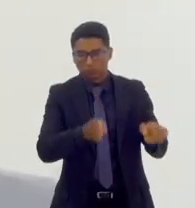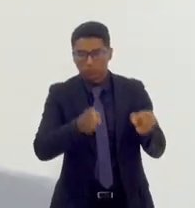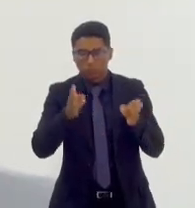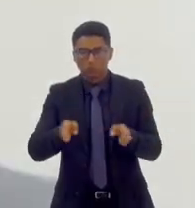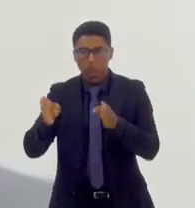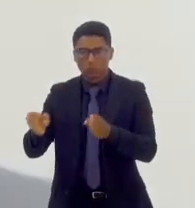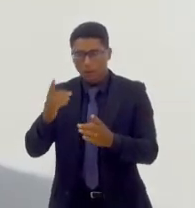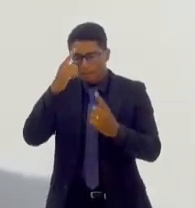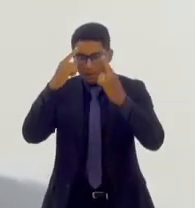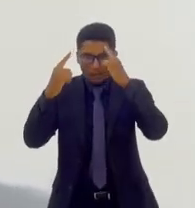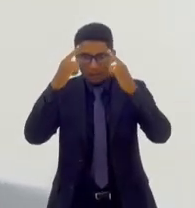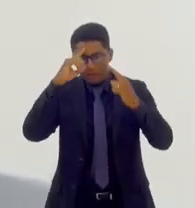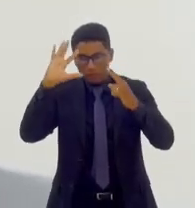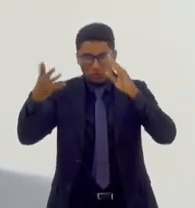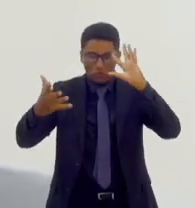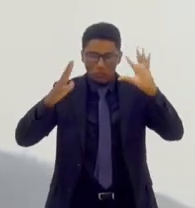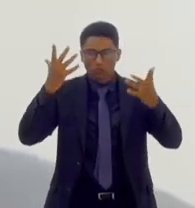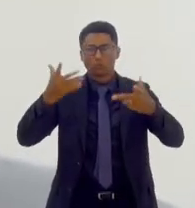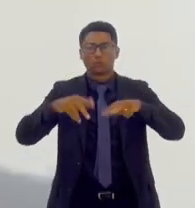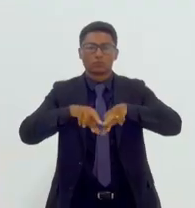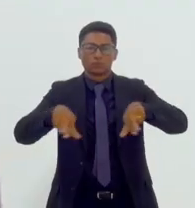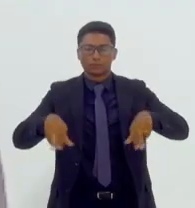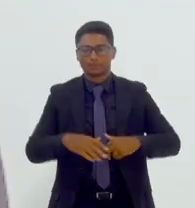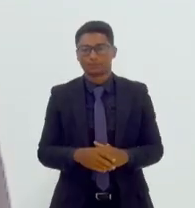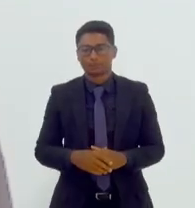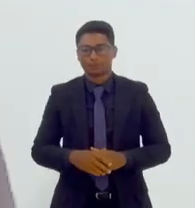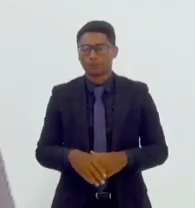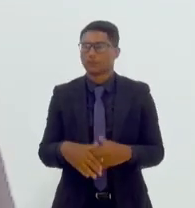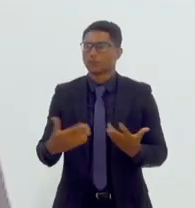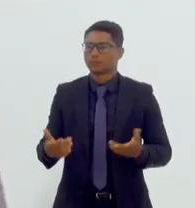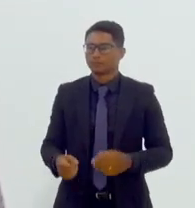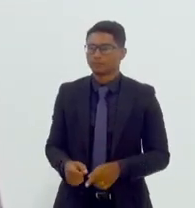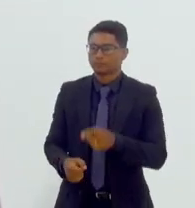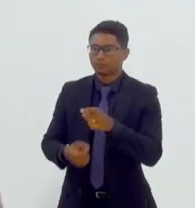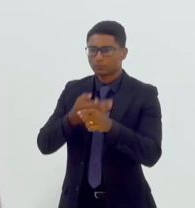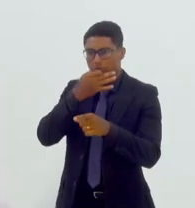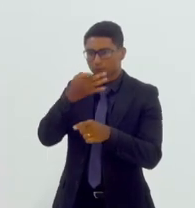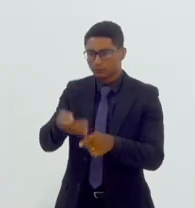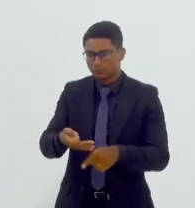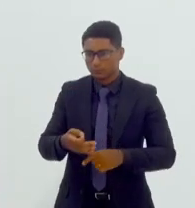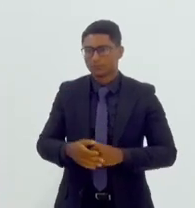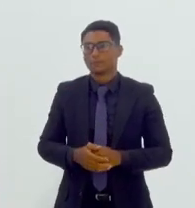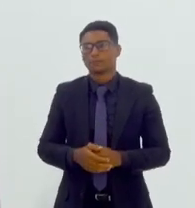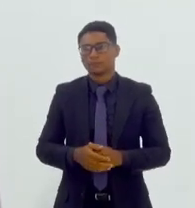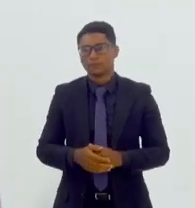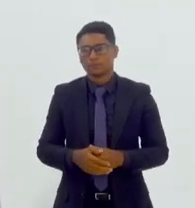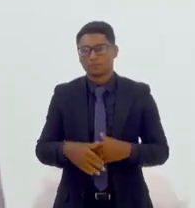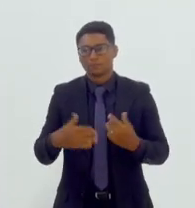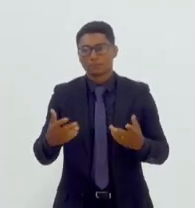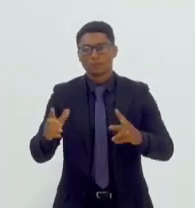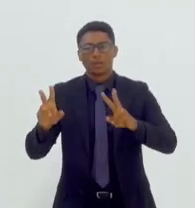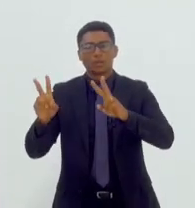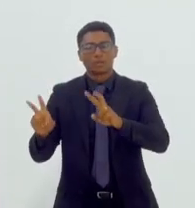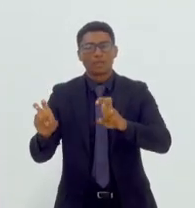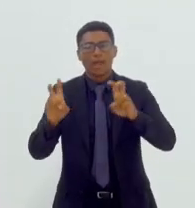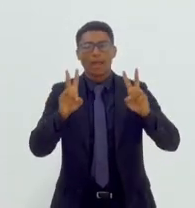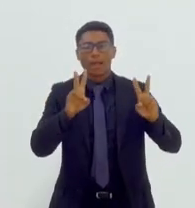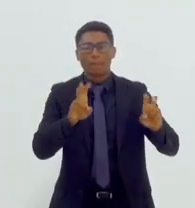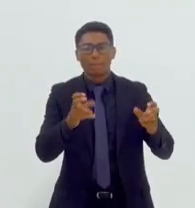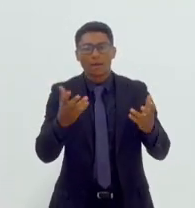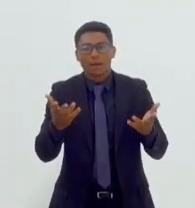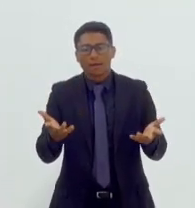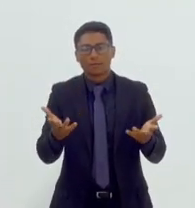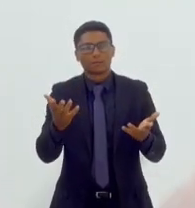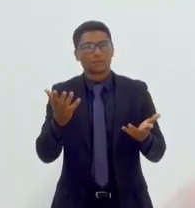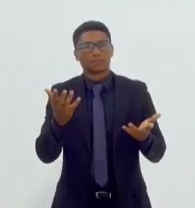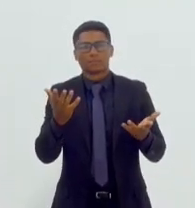constantemente ideias e soluções. Pensando nesse aspecto, né, na sua opinião e na opinião da ordem, quais são os temas que não